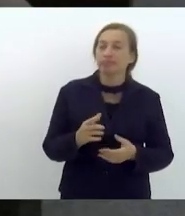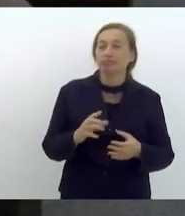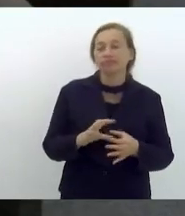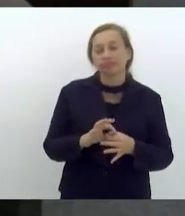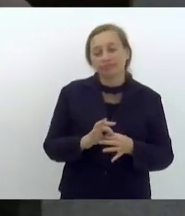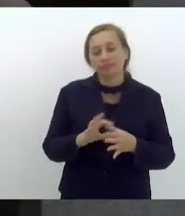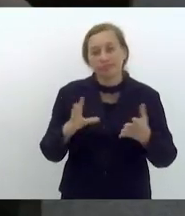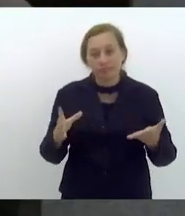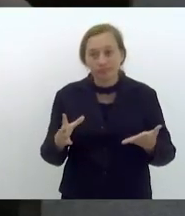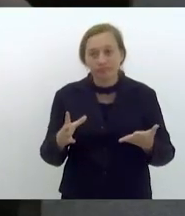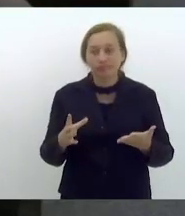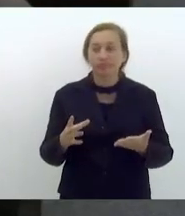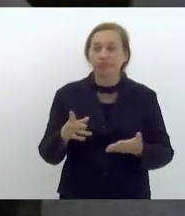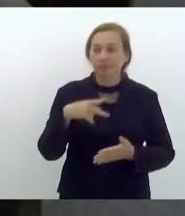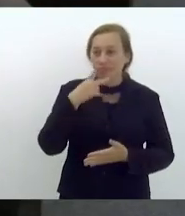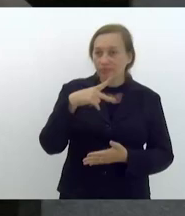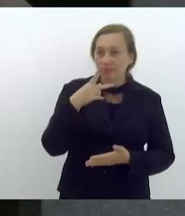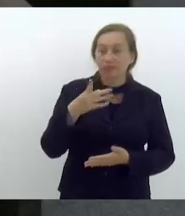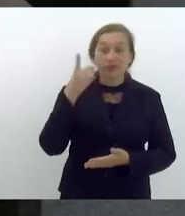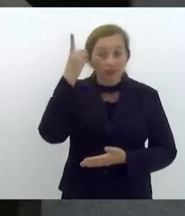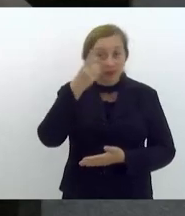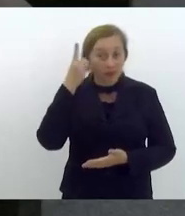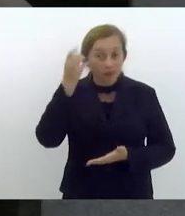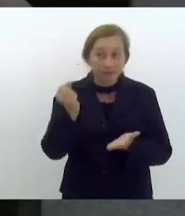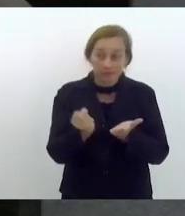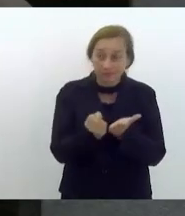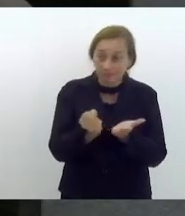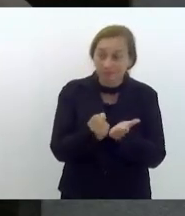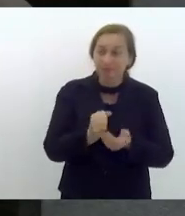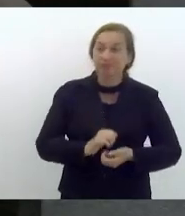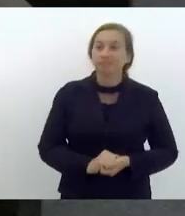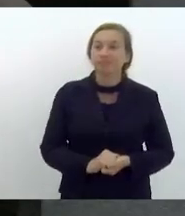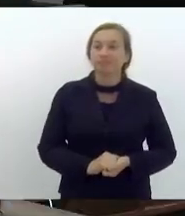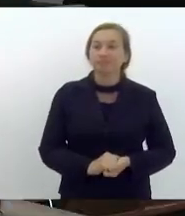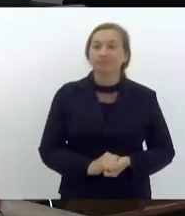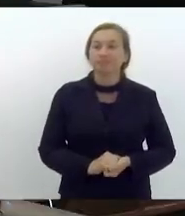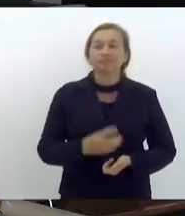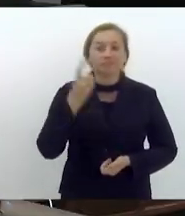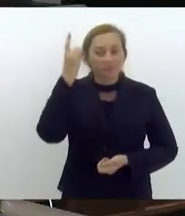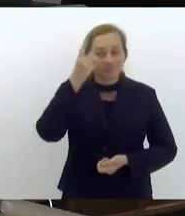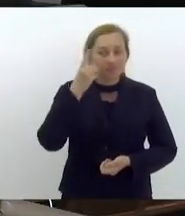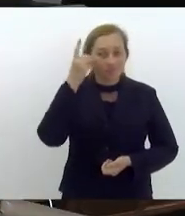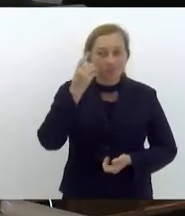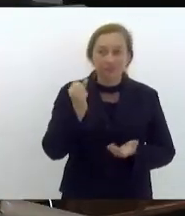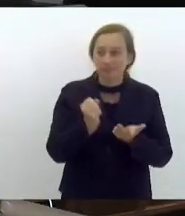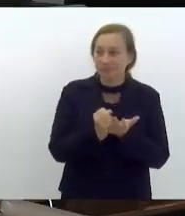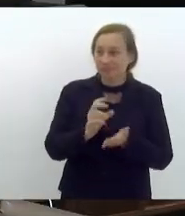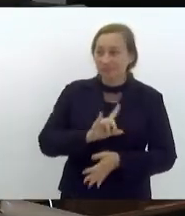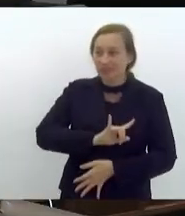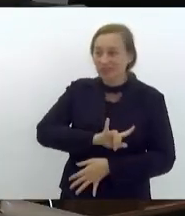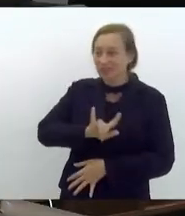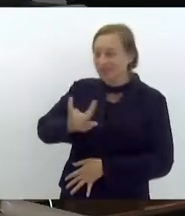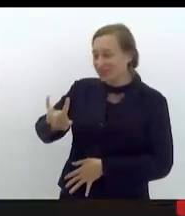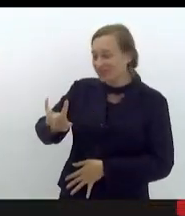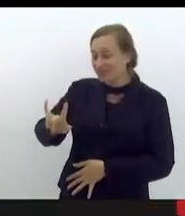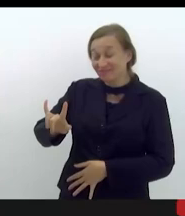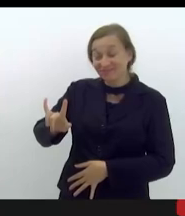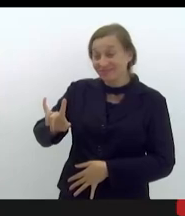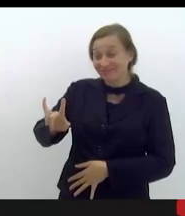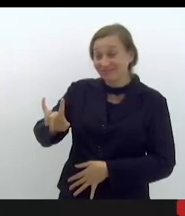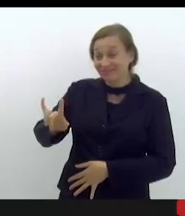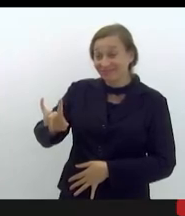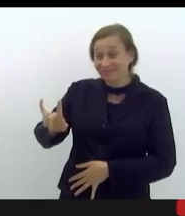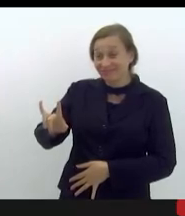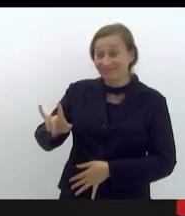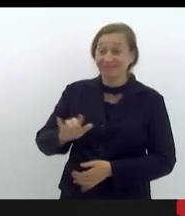cedo a fala Deputado Samuel Malafaia Deputado Samuel eu te amo eu te amo